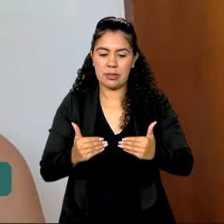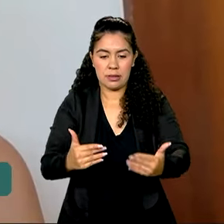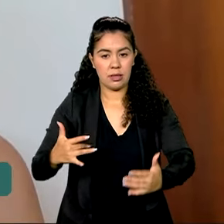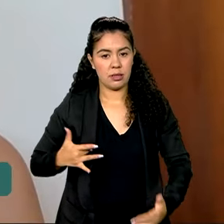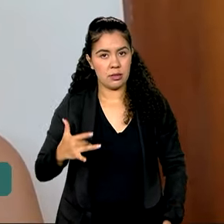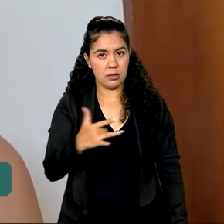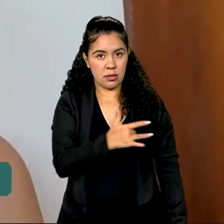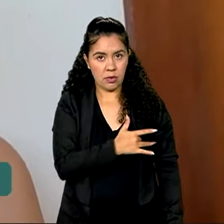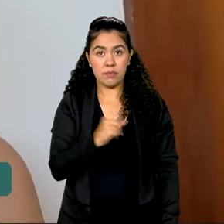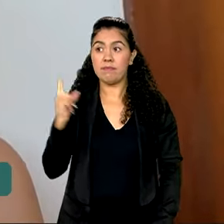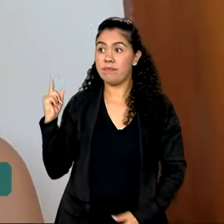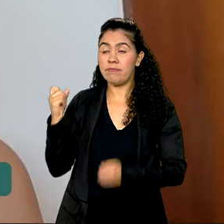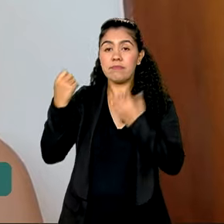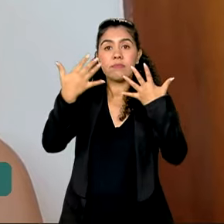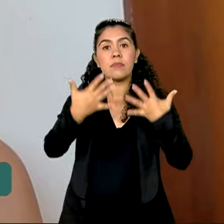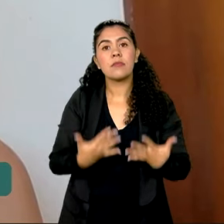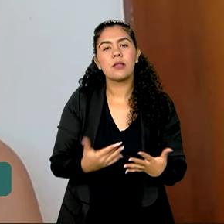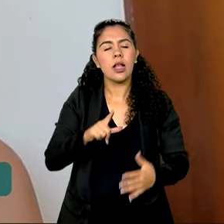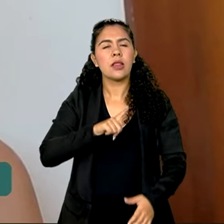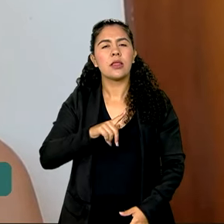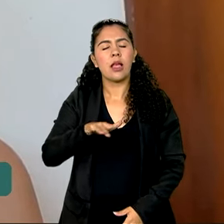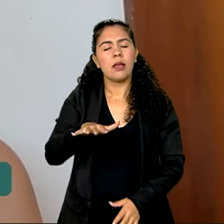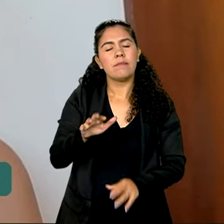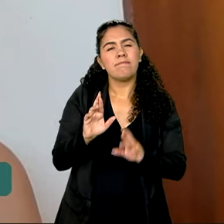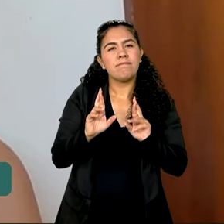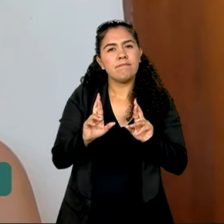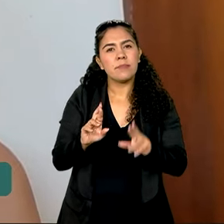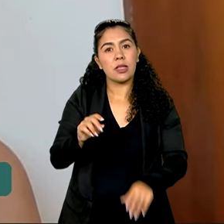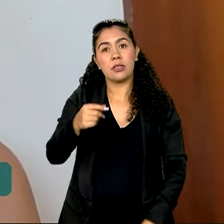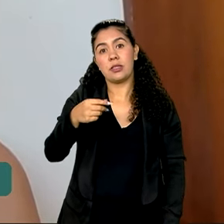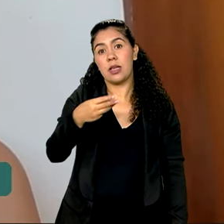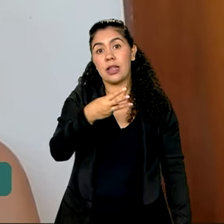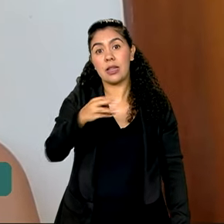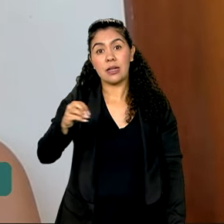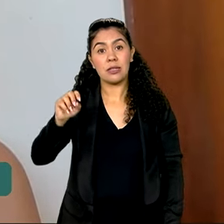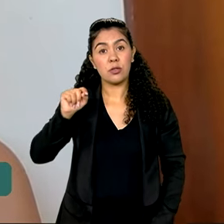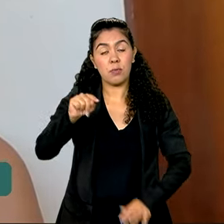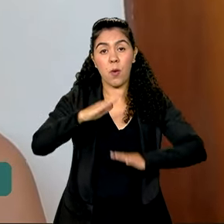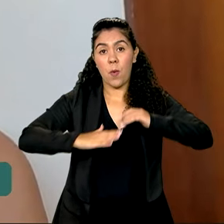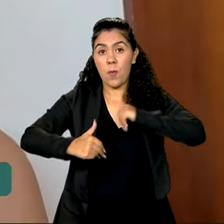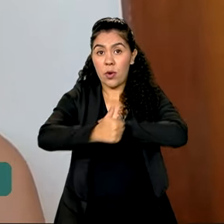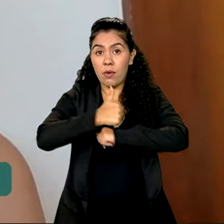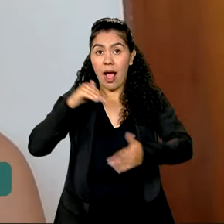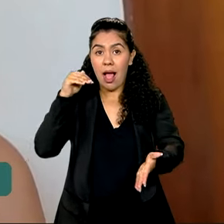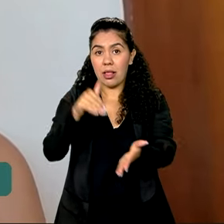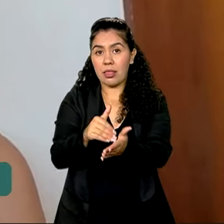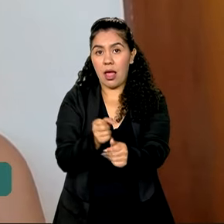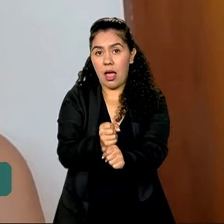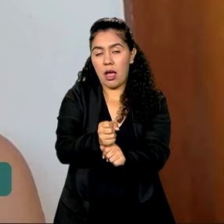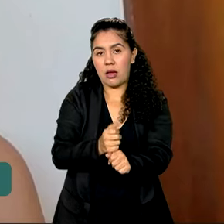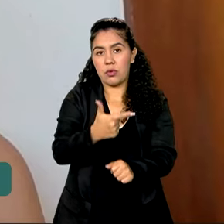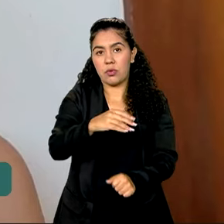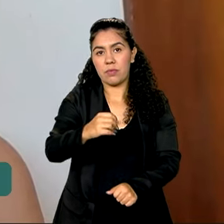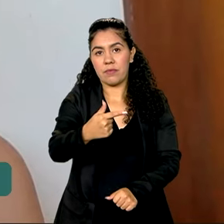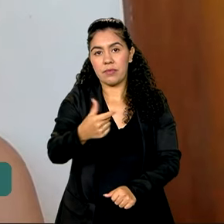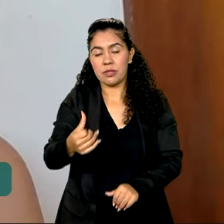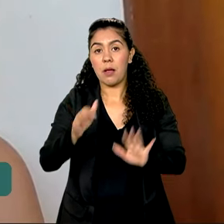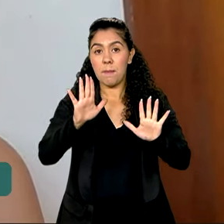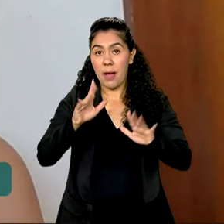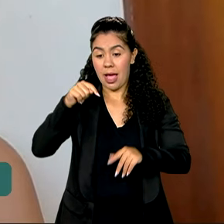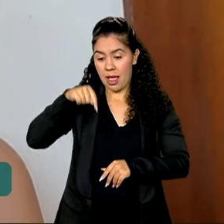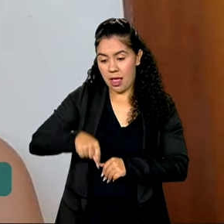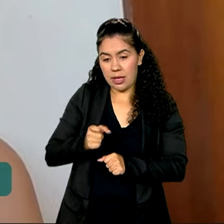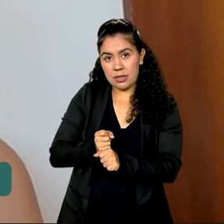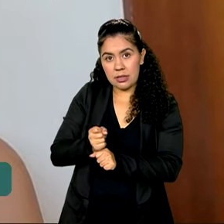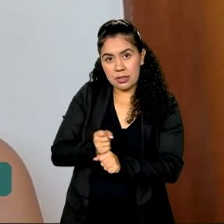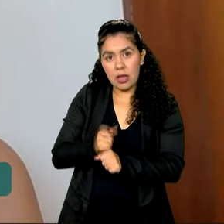a expectativa de formação de mais de 300 mil profissionais até o final de 2026. Em 2024, serão lançadas